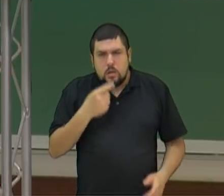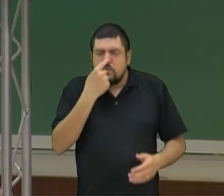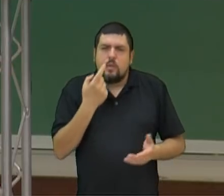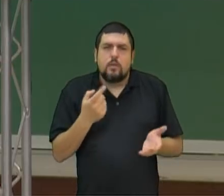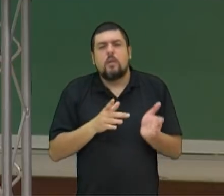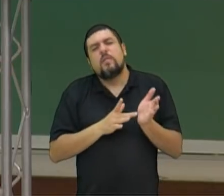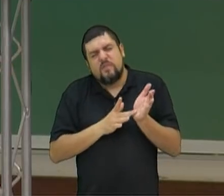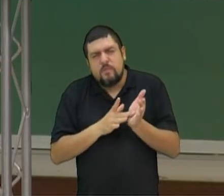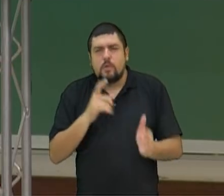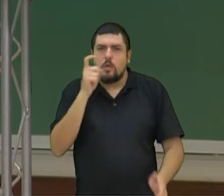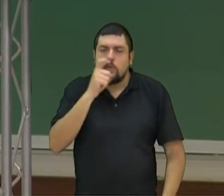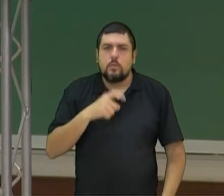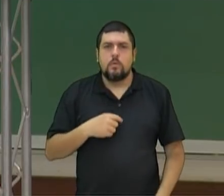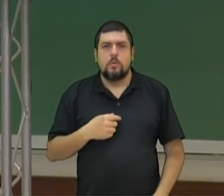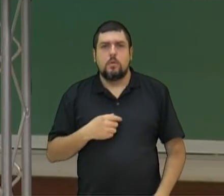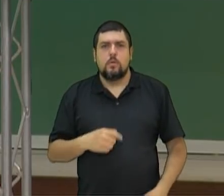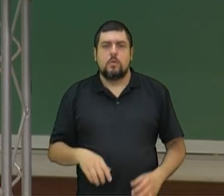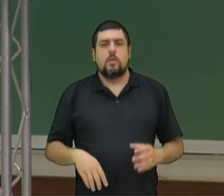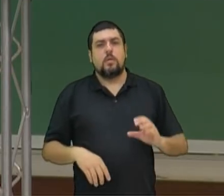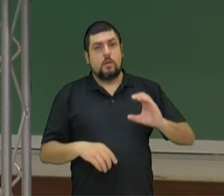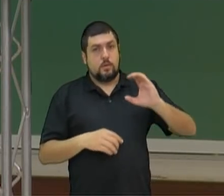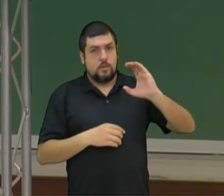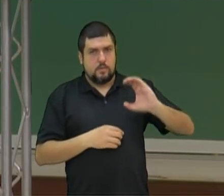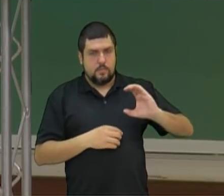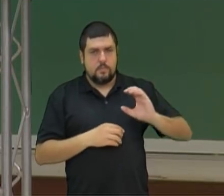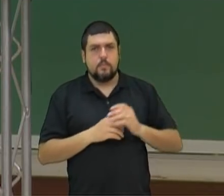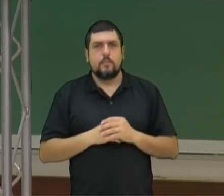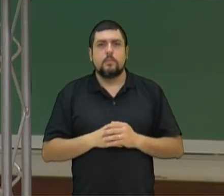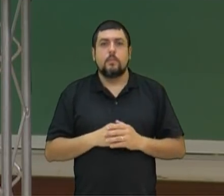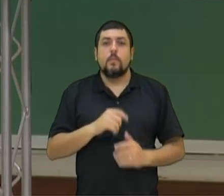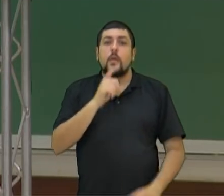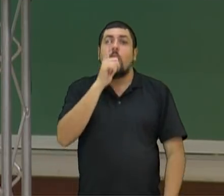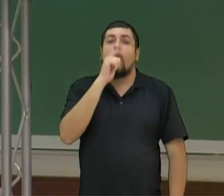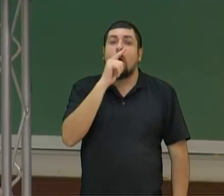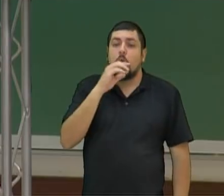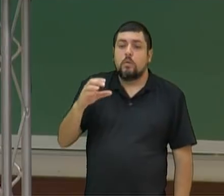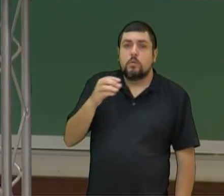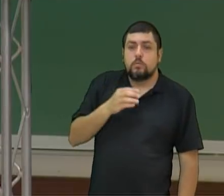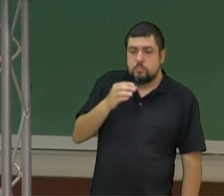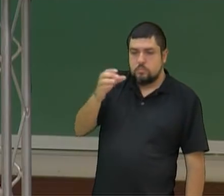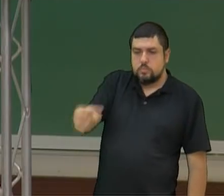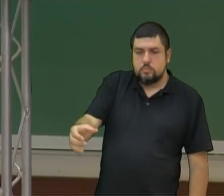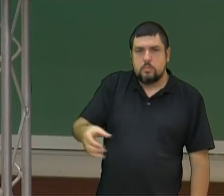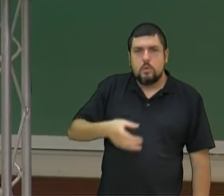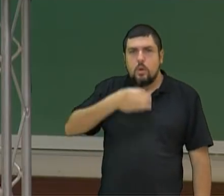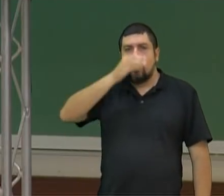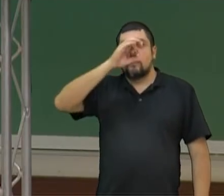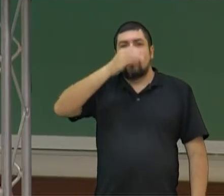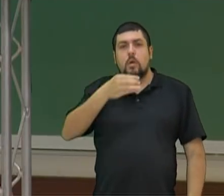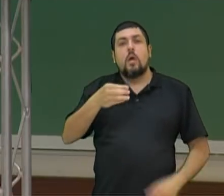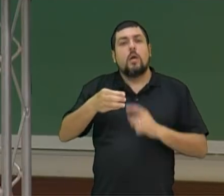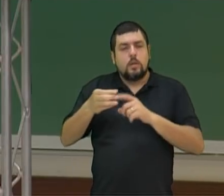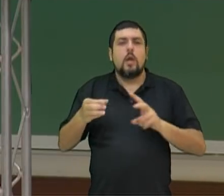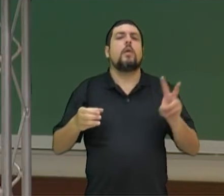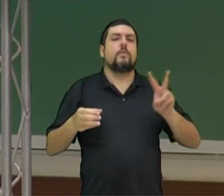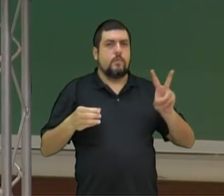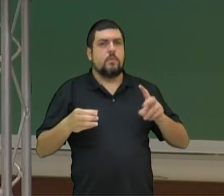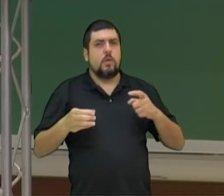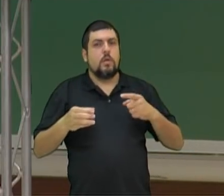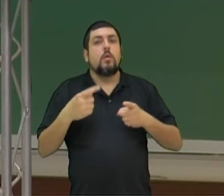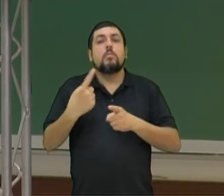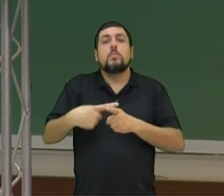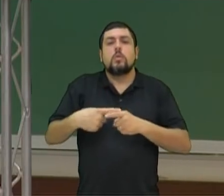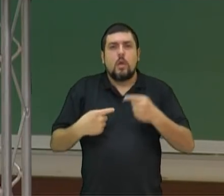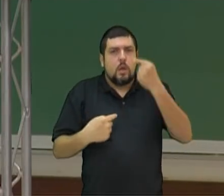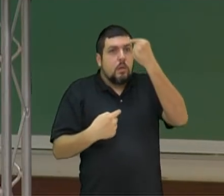mentirinha. Letra C, tomar água. É voluntário, né? Então, eu pego uma garrafa d'água, encho